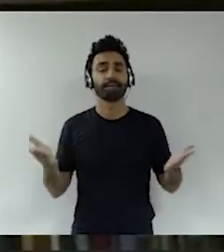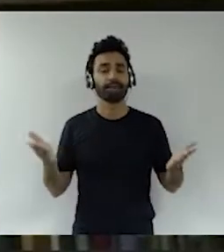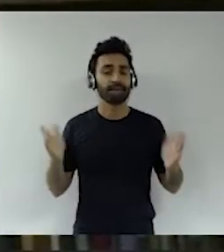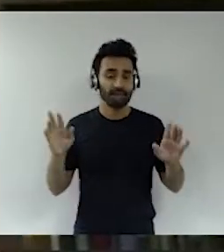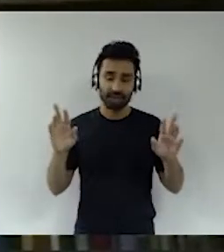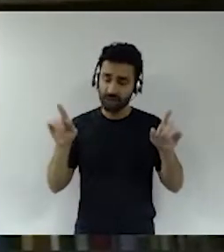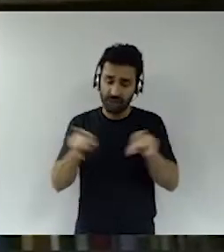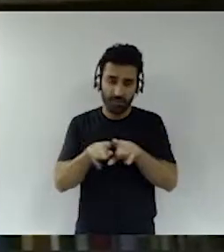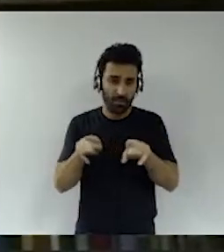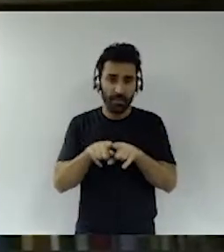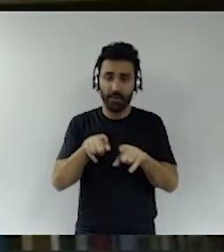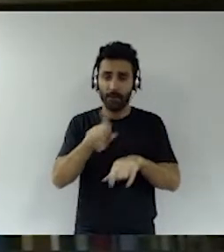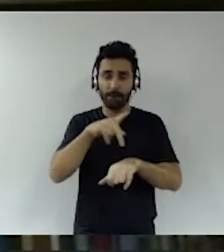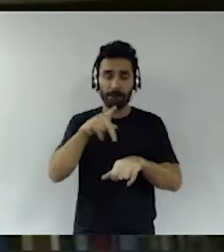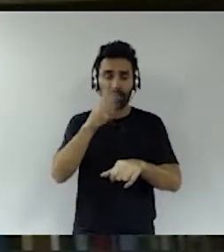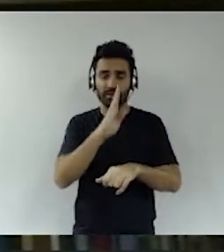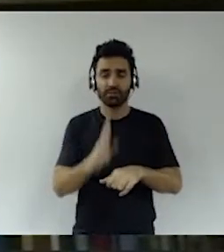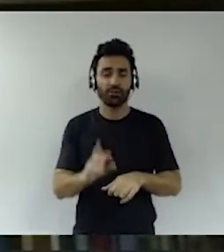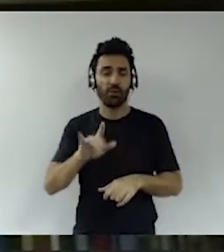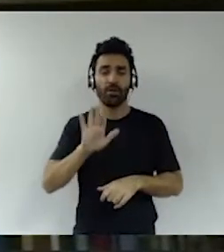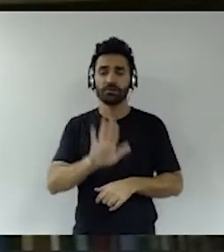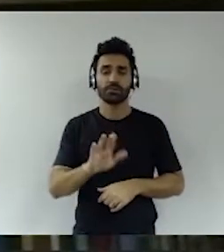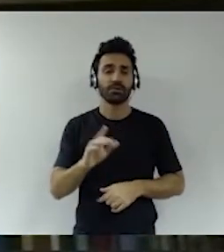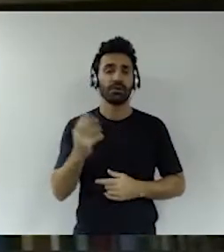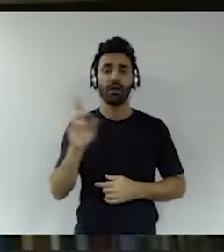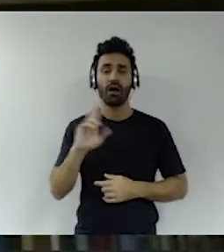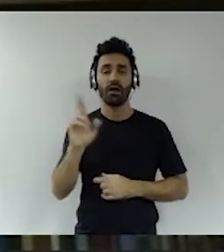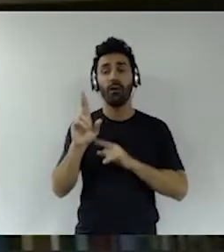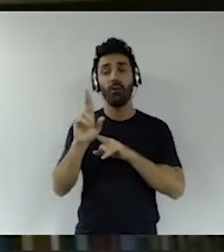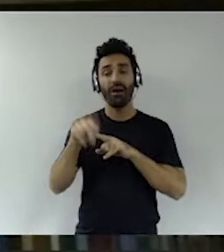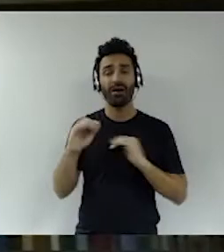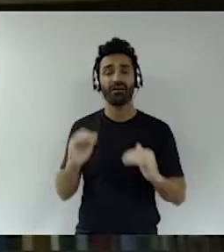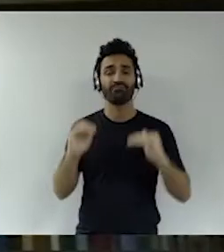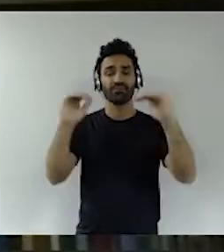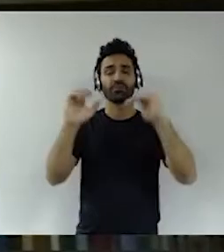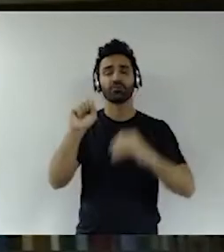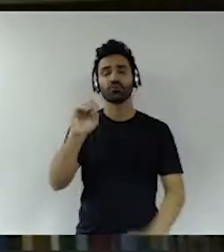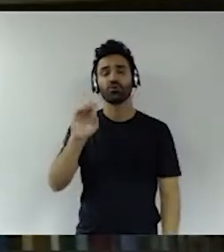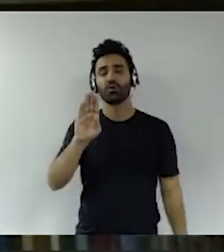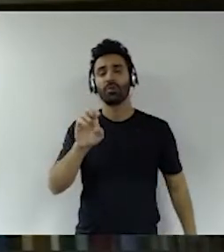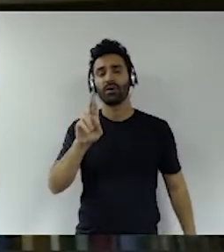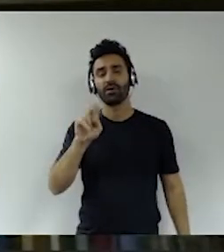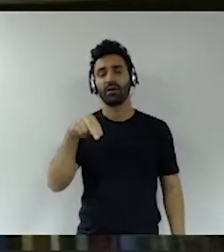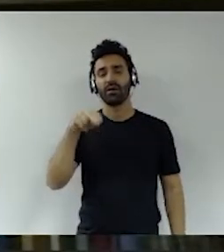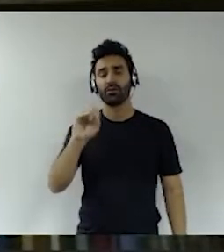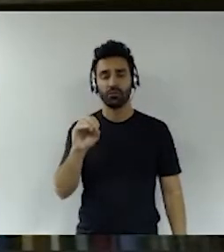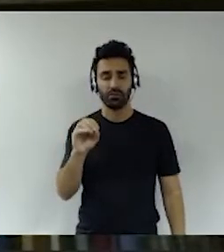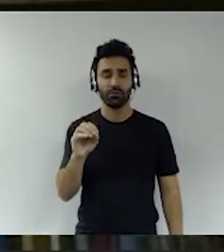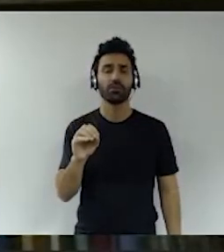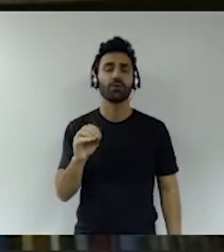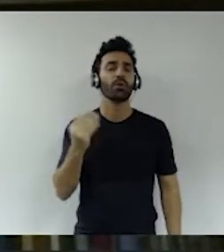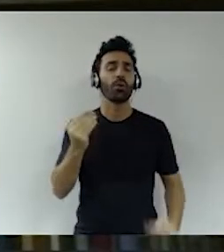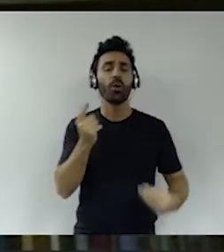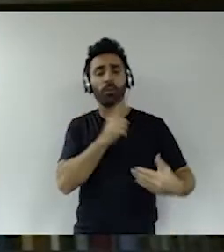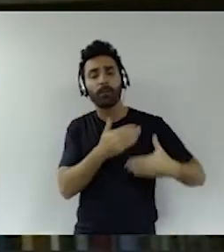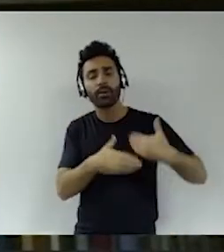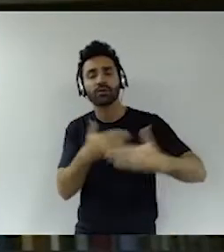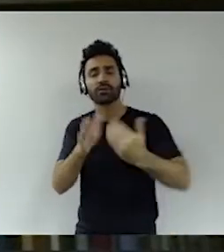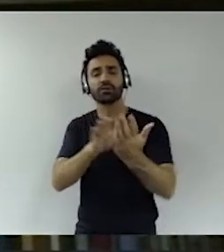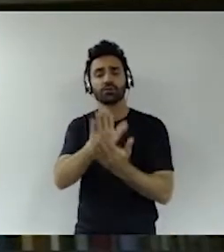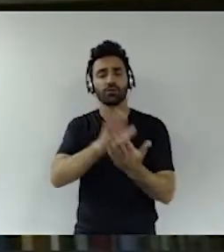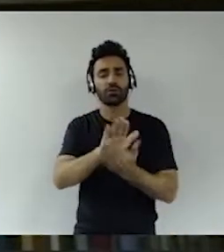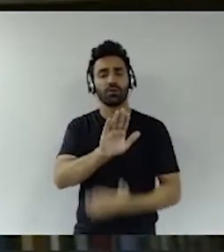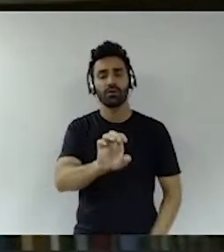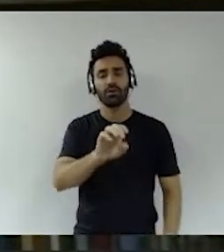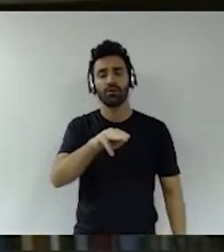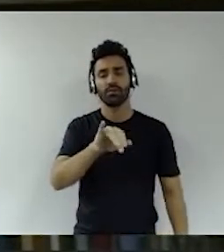Brasil. Portanto, o real é uma moeda soberana. Então, como é que é o processo de emissão?